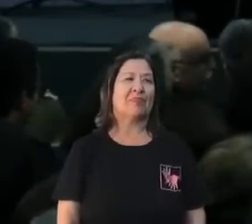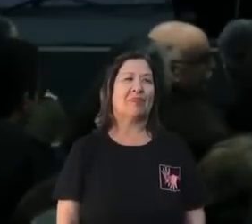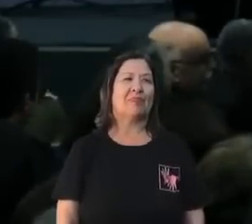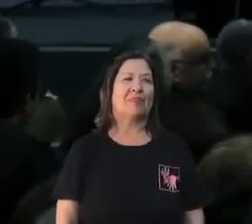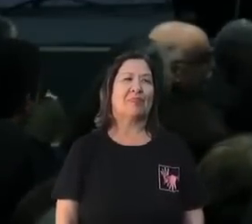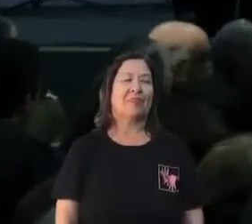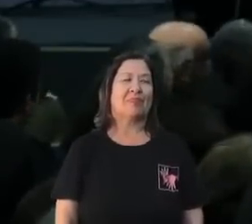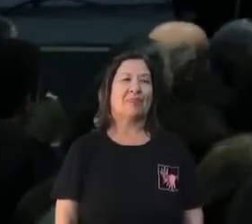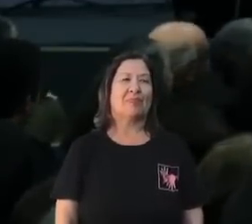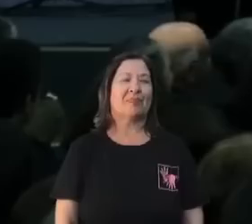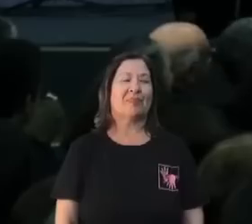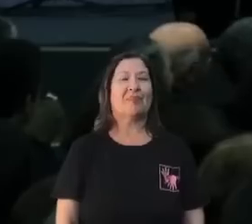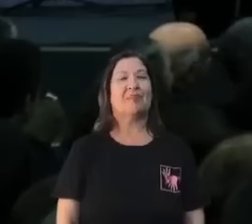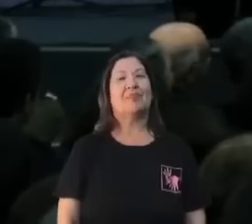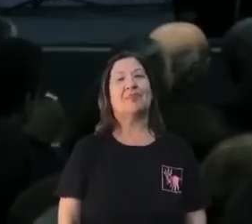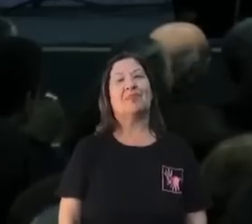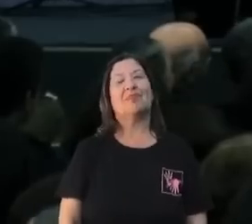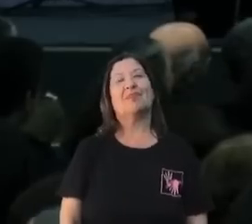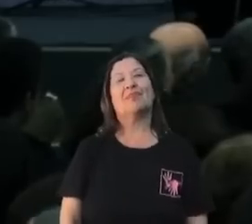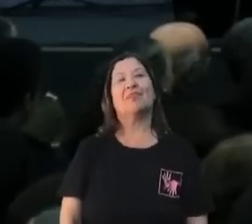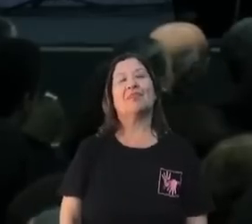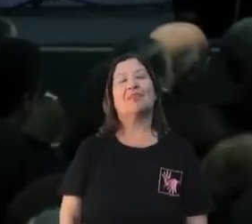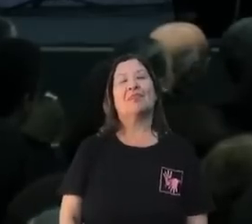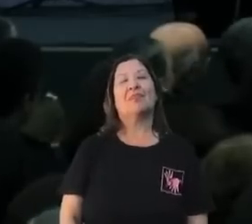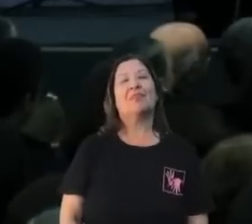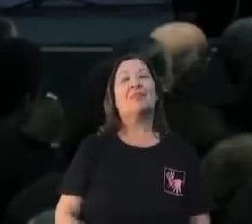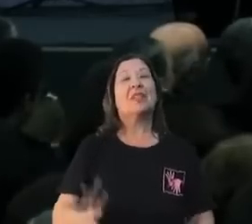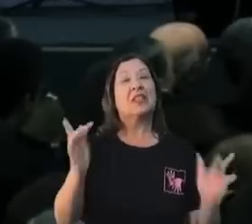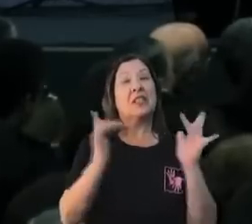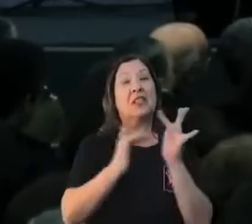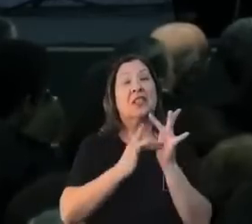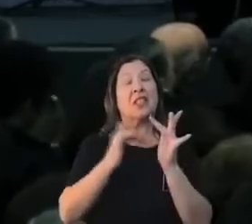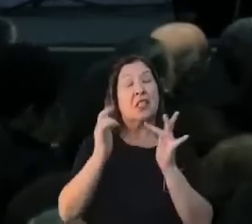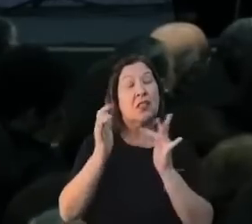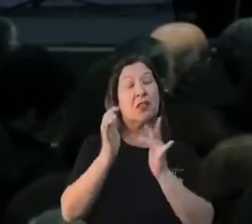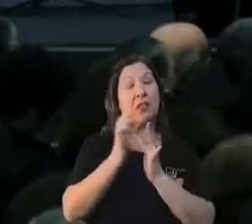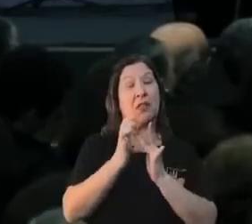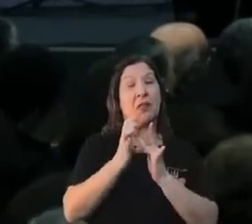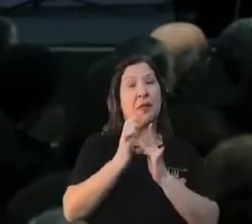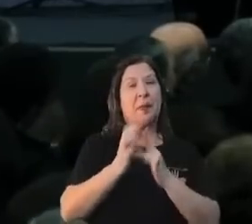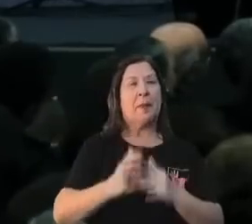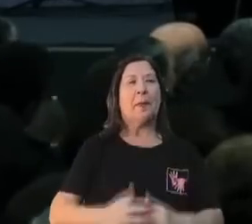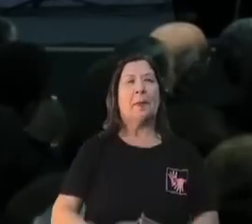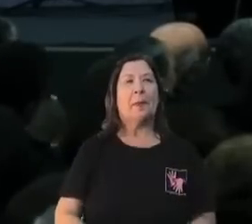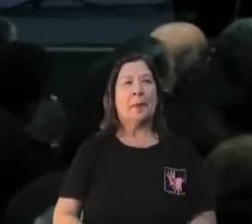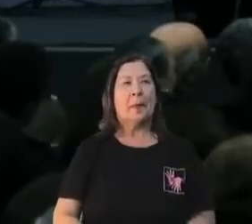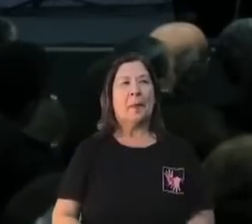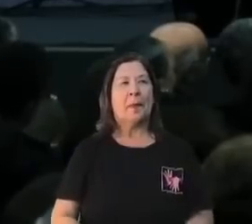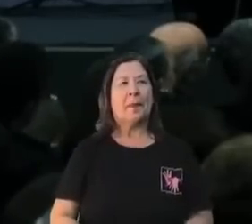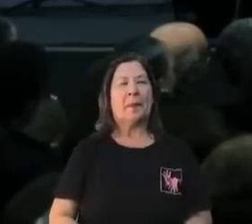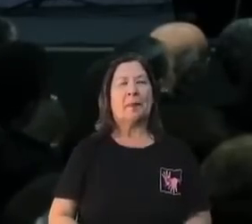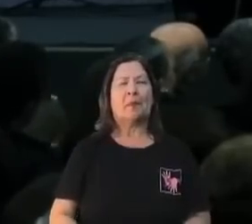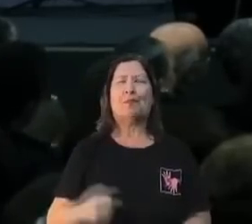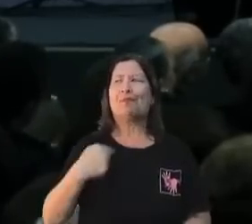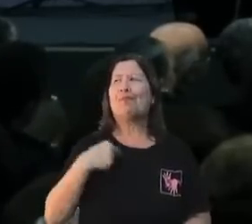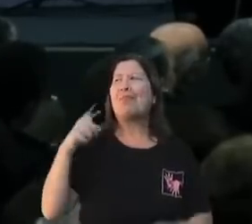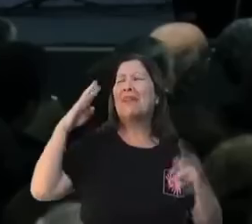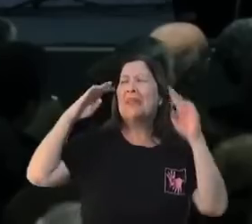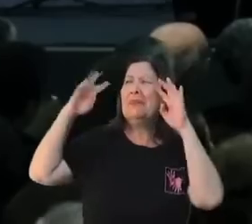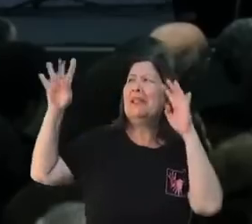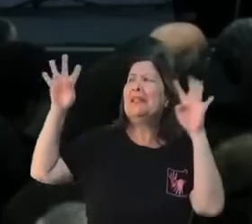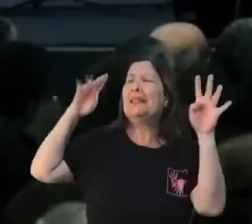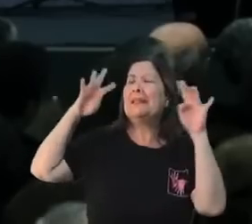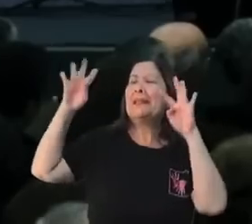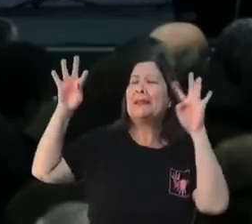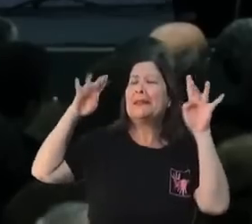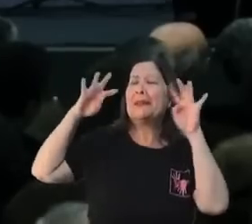E aí Jesus, nessas conversas, nessas andanças, eu fico imaginando a logística. Pense